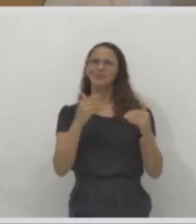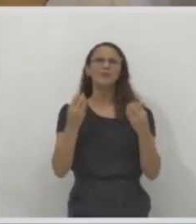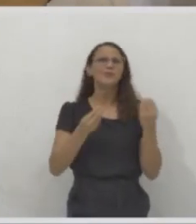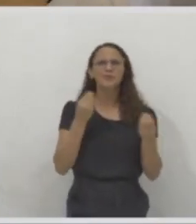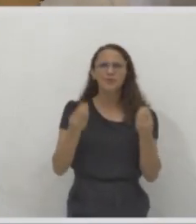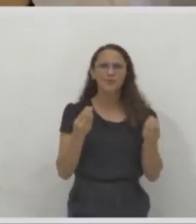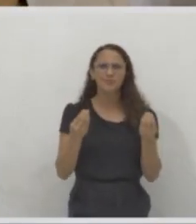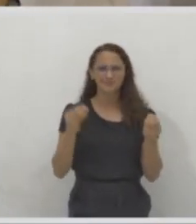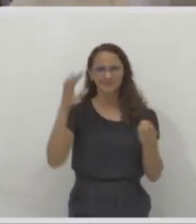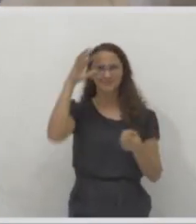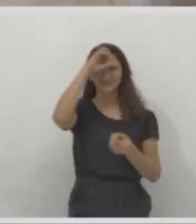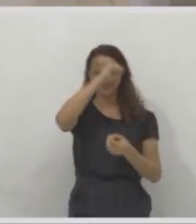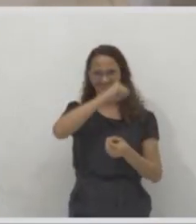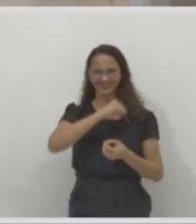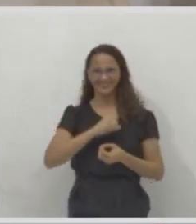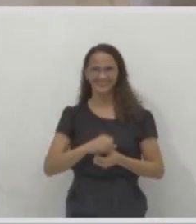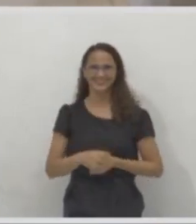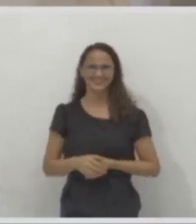Vamos lá?